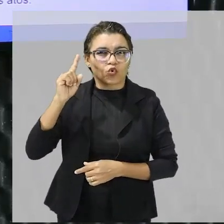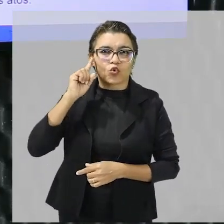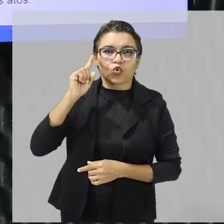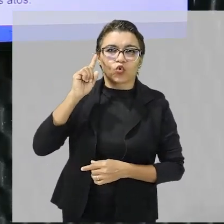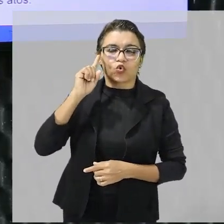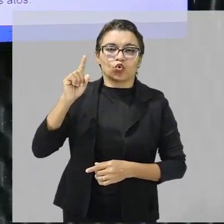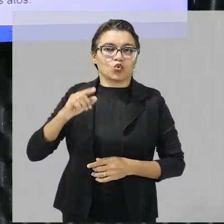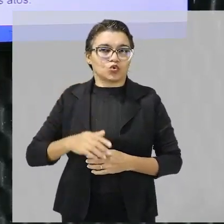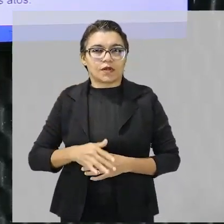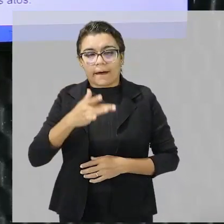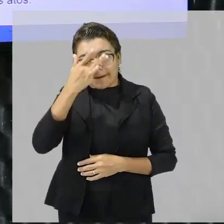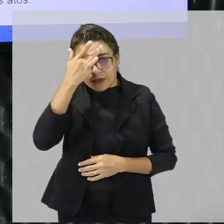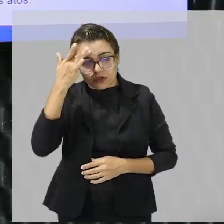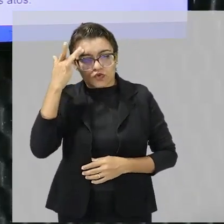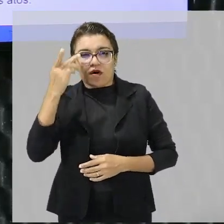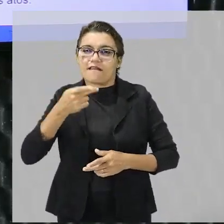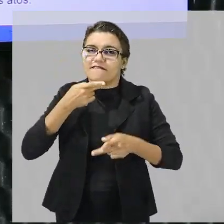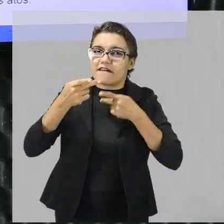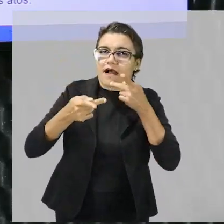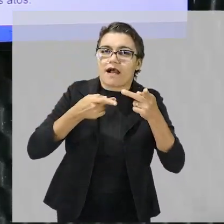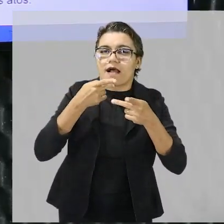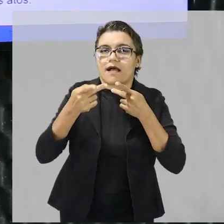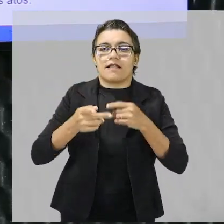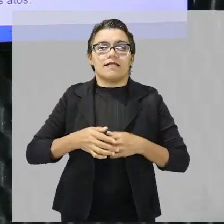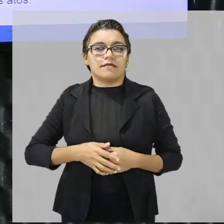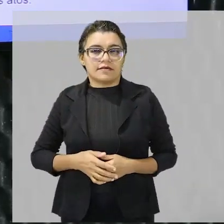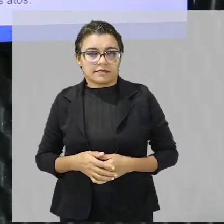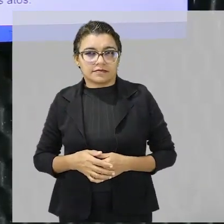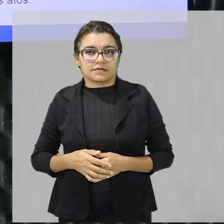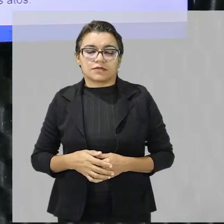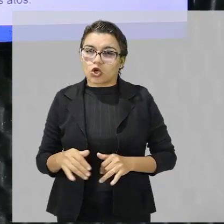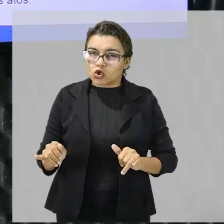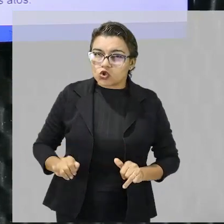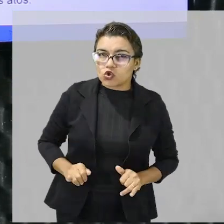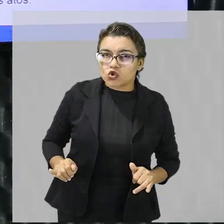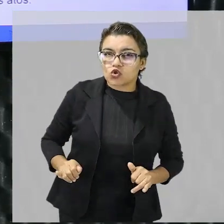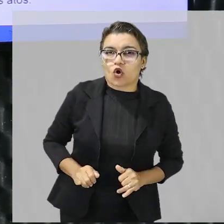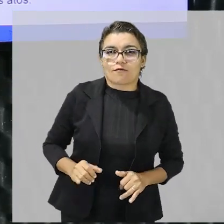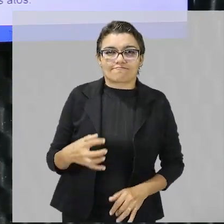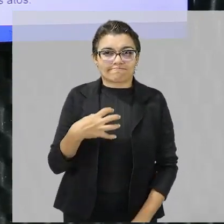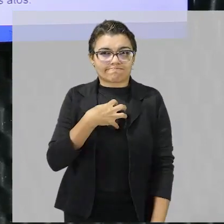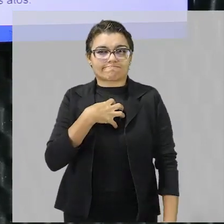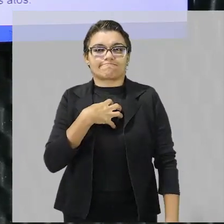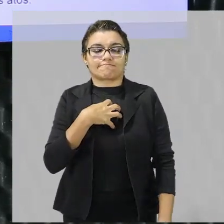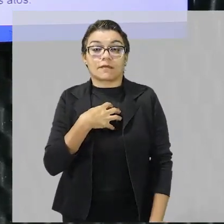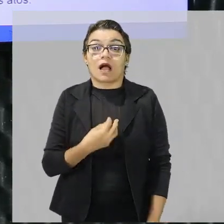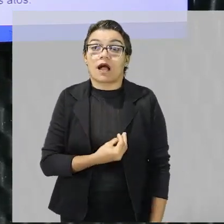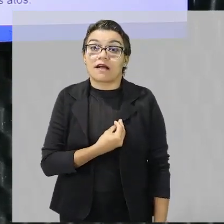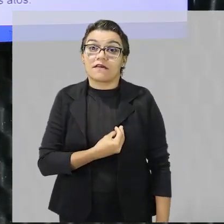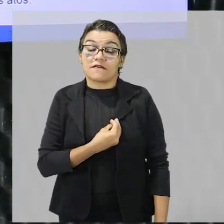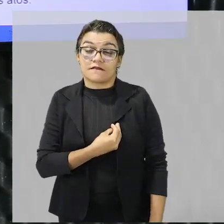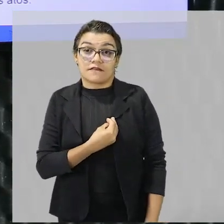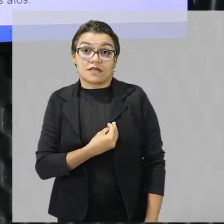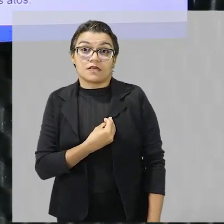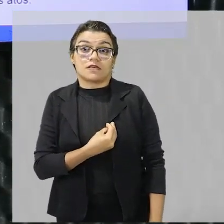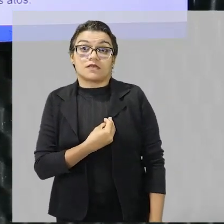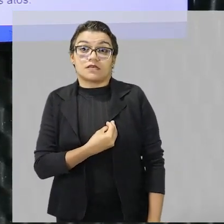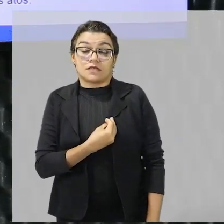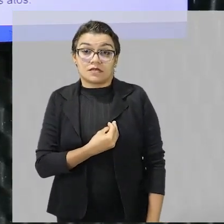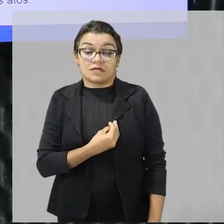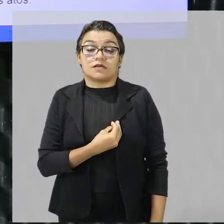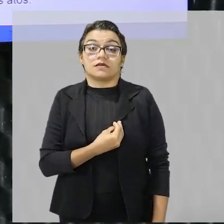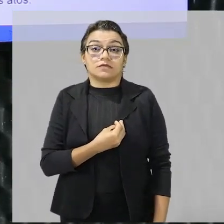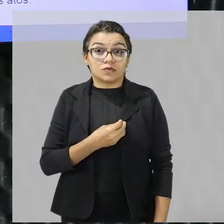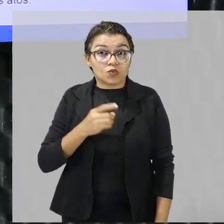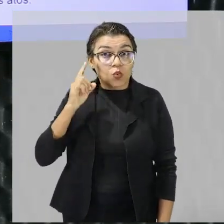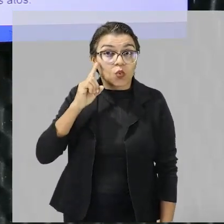aquele que realmente fala, aquele que realmente sofre, sente a vida existencial do